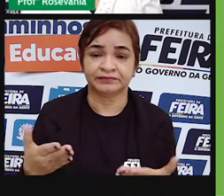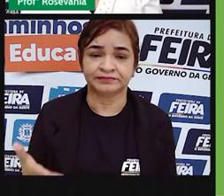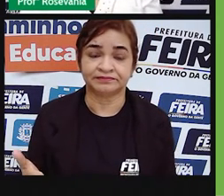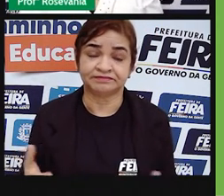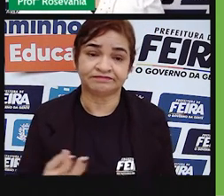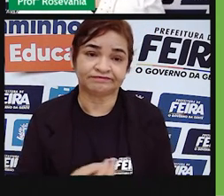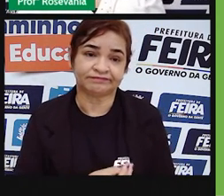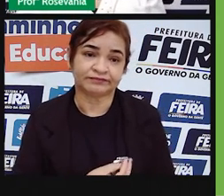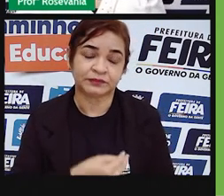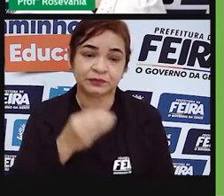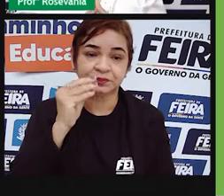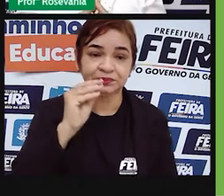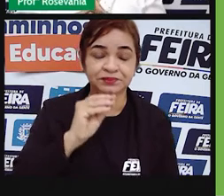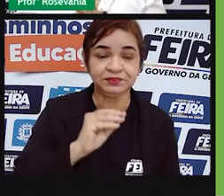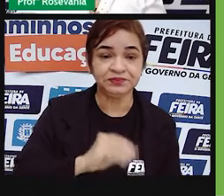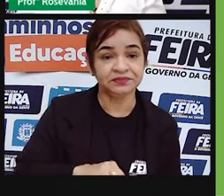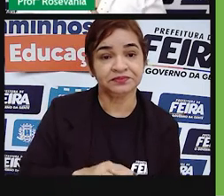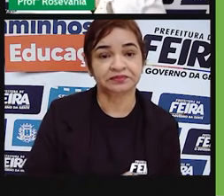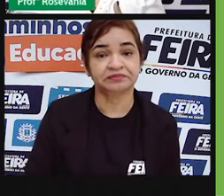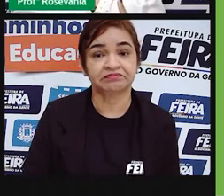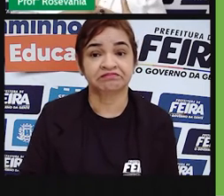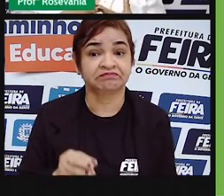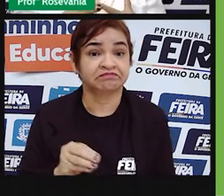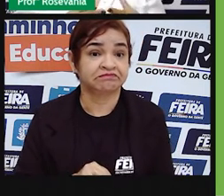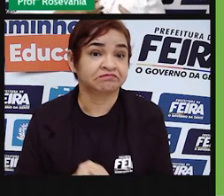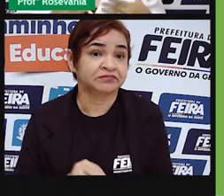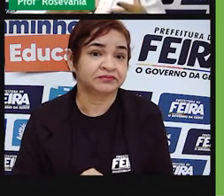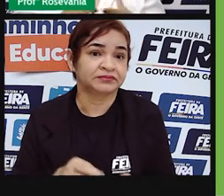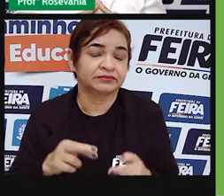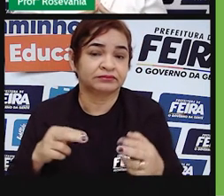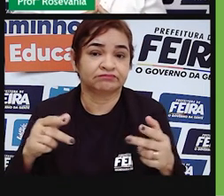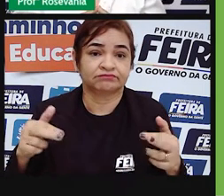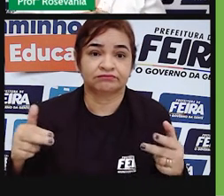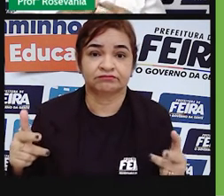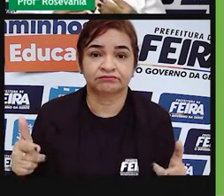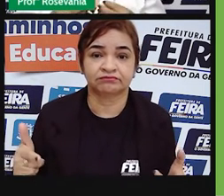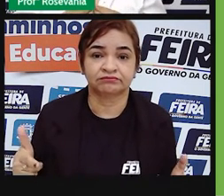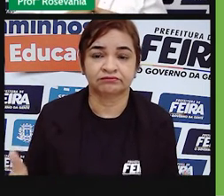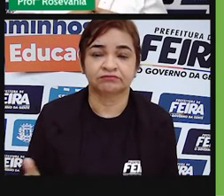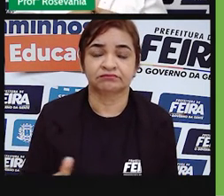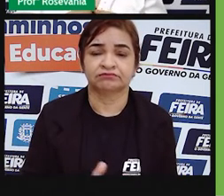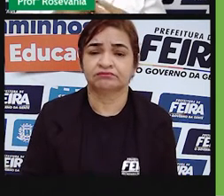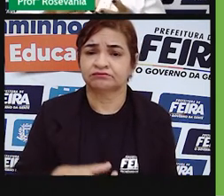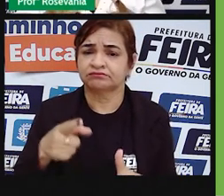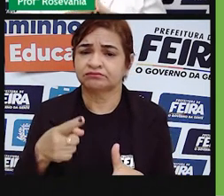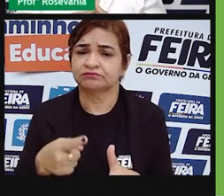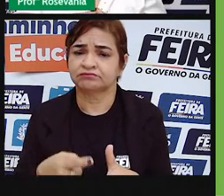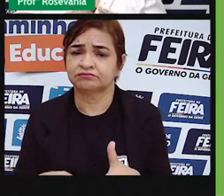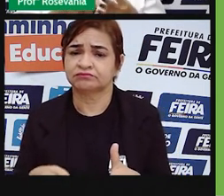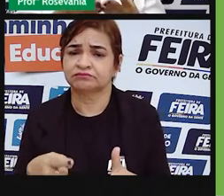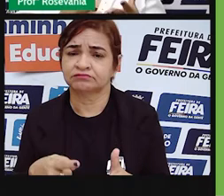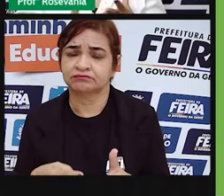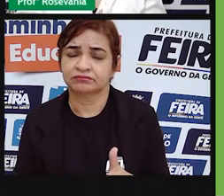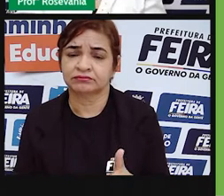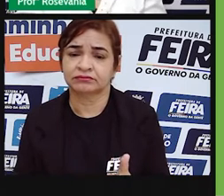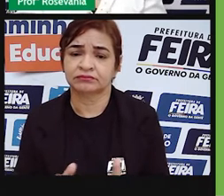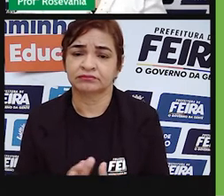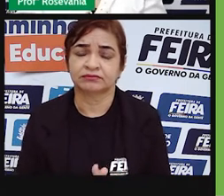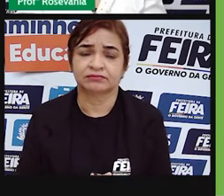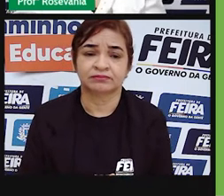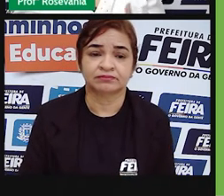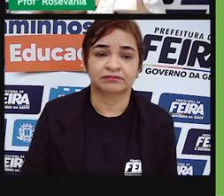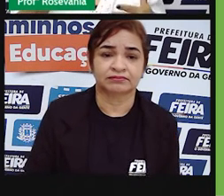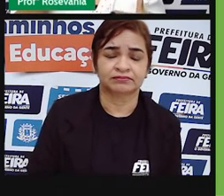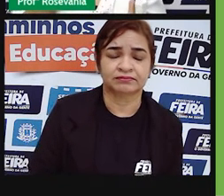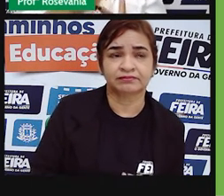condições de vida. Isso acontece muito em áreas, né, que têm problemas naturais, exemplo da própria seca,